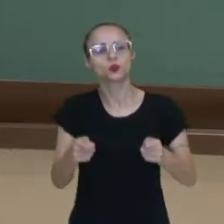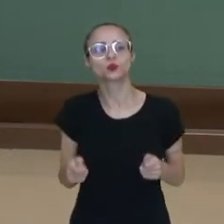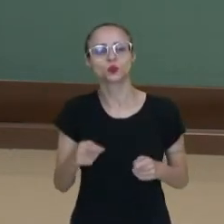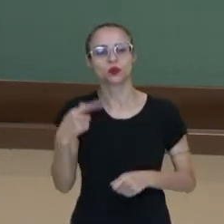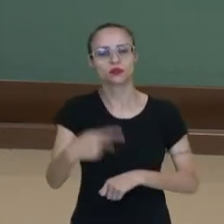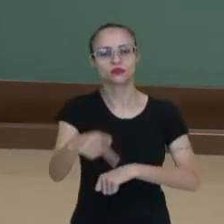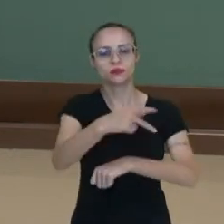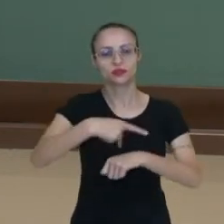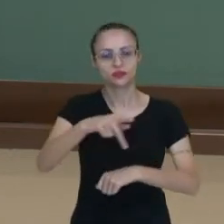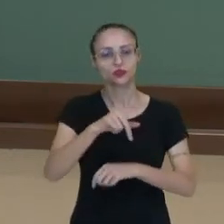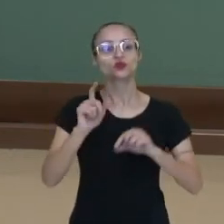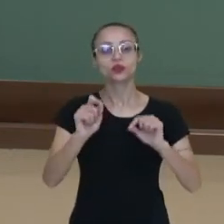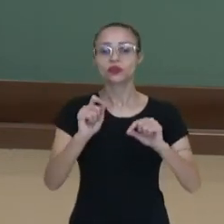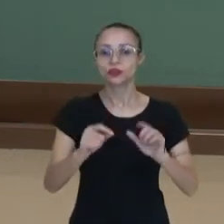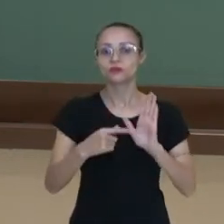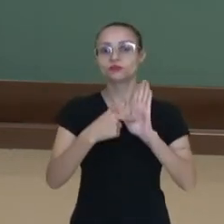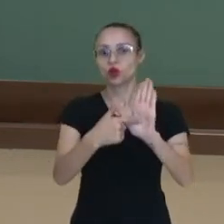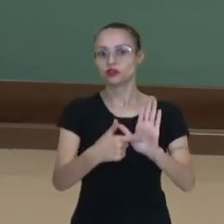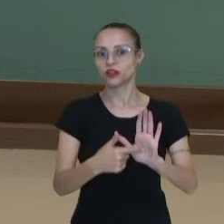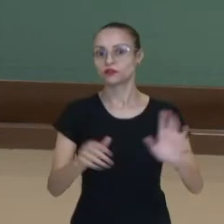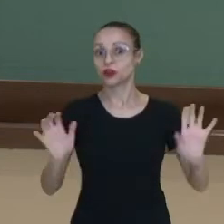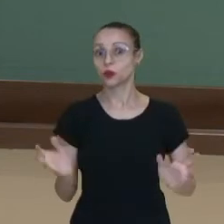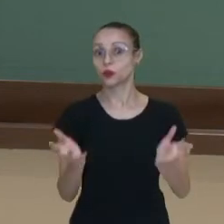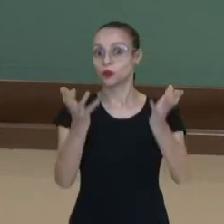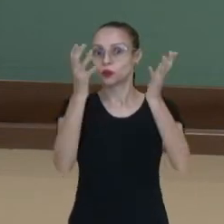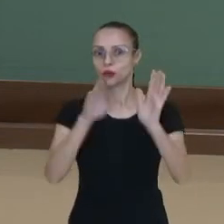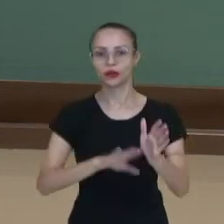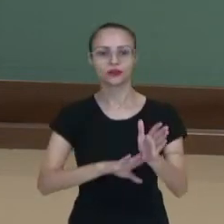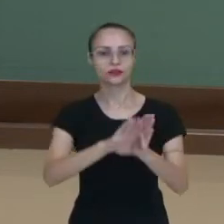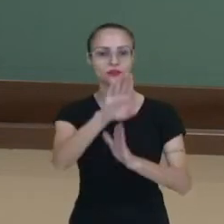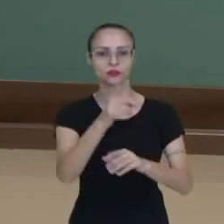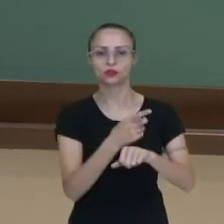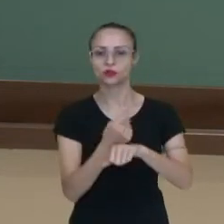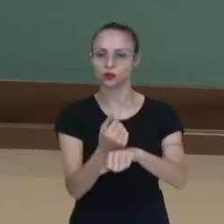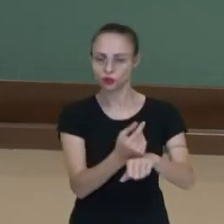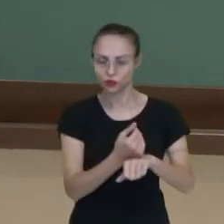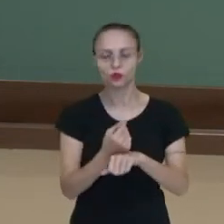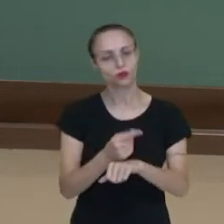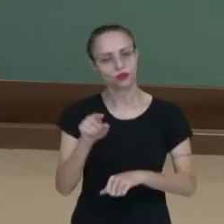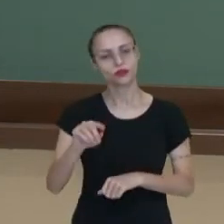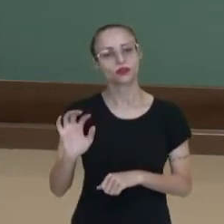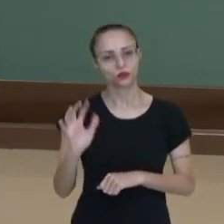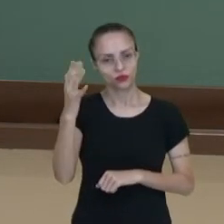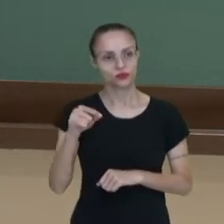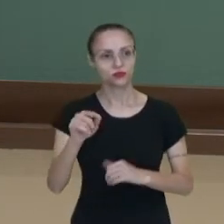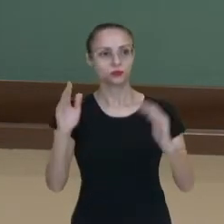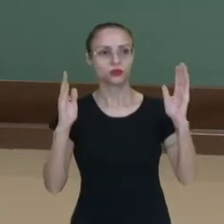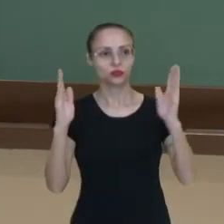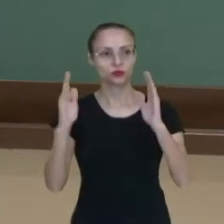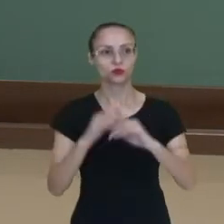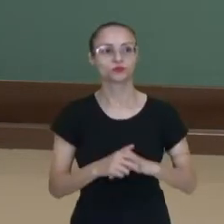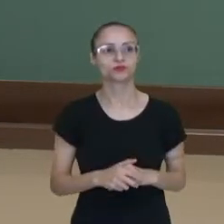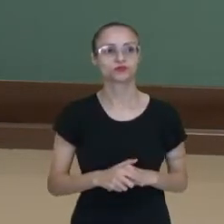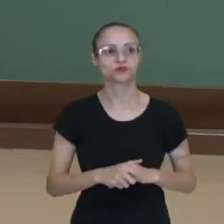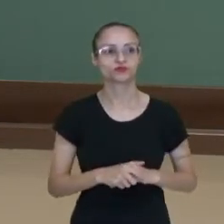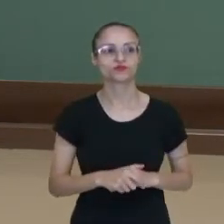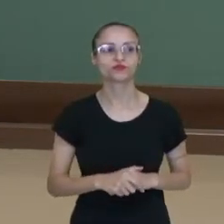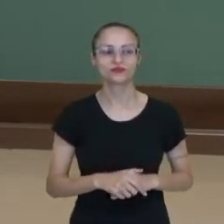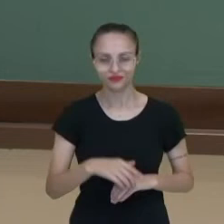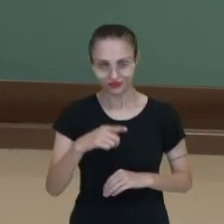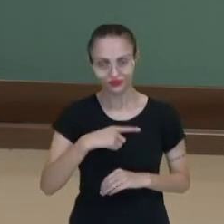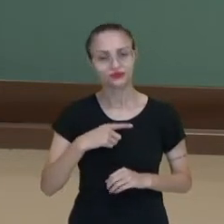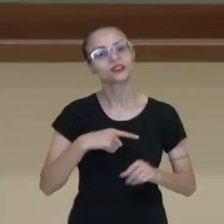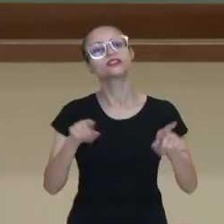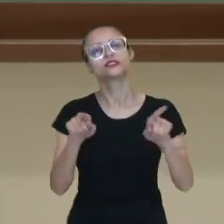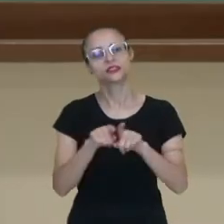país. Justamente enfatizando aí os grandes índices de crescimento econômico que ocorreram nesse período. E também nós vamos ter